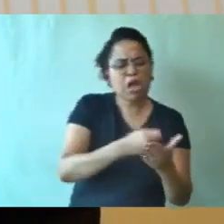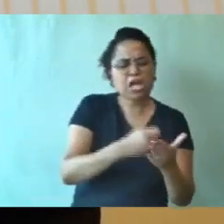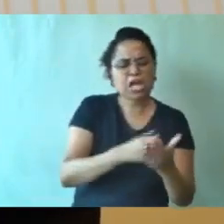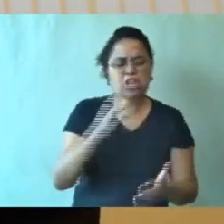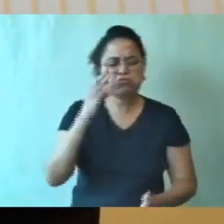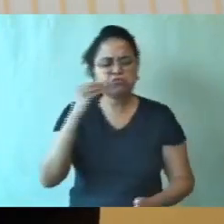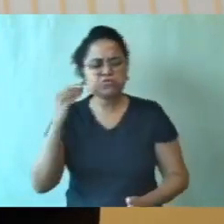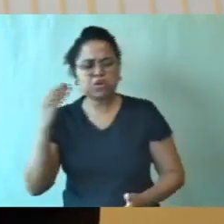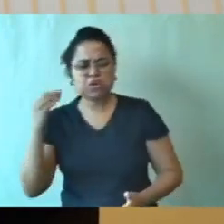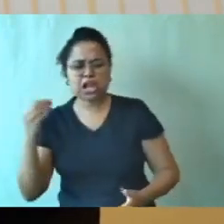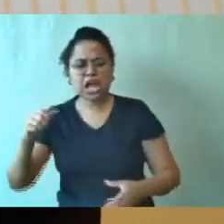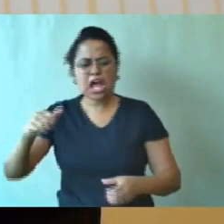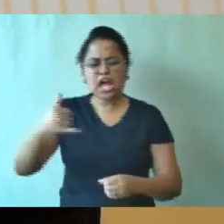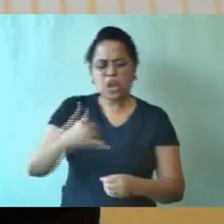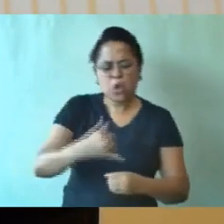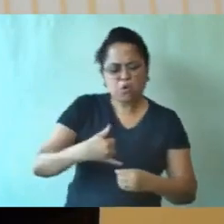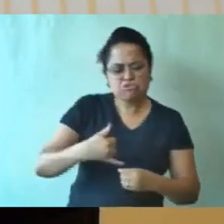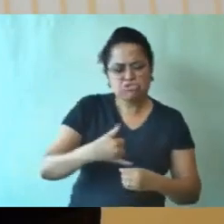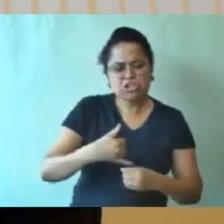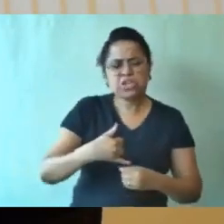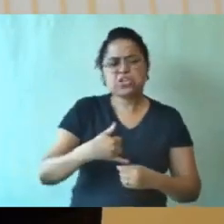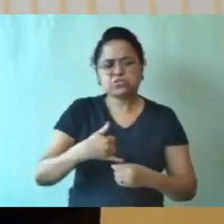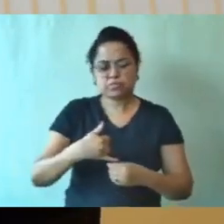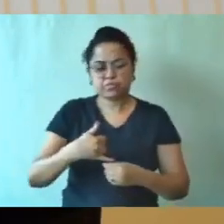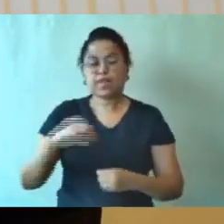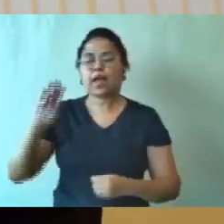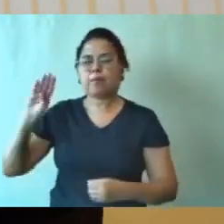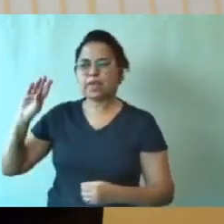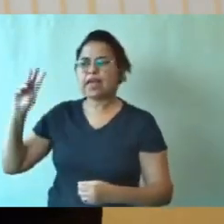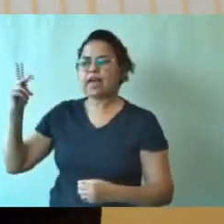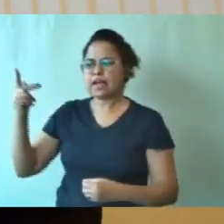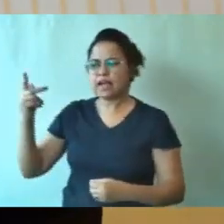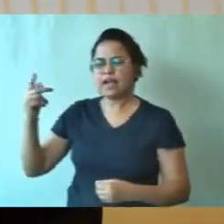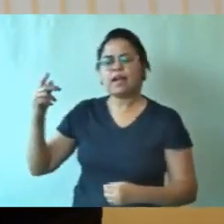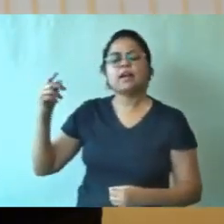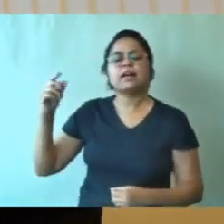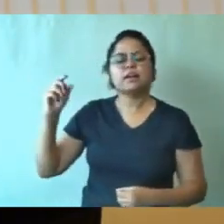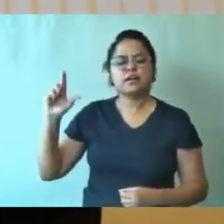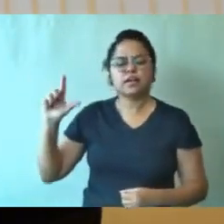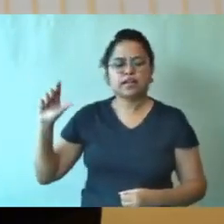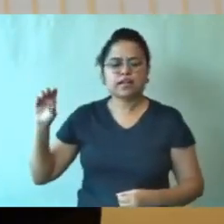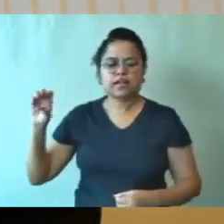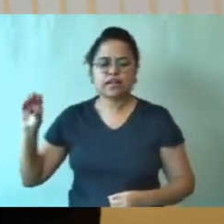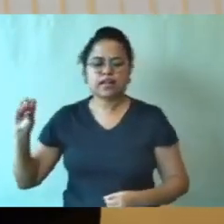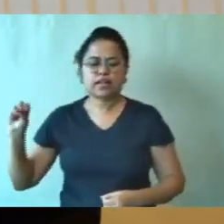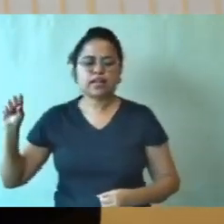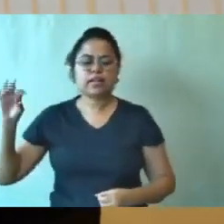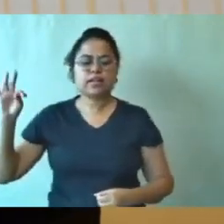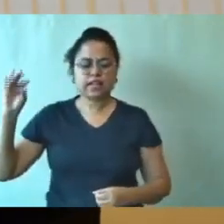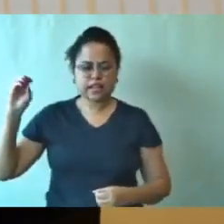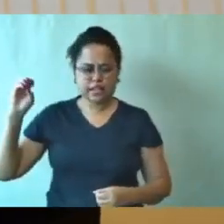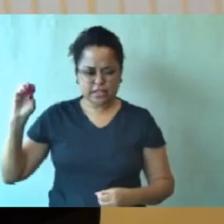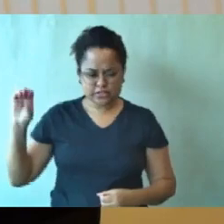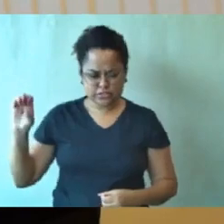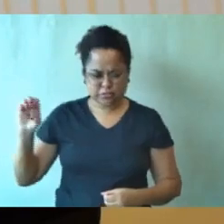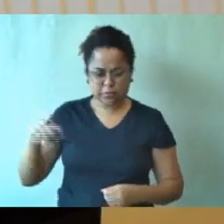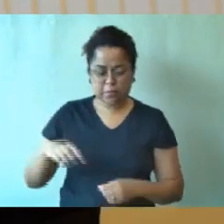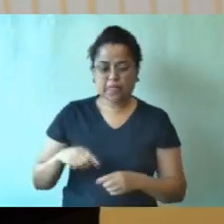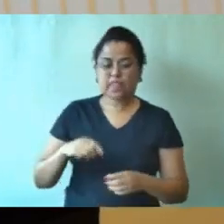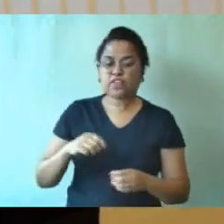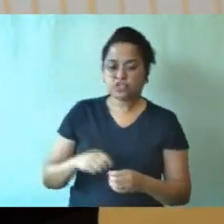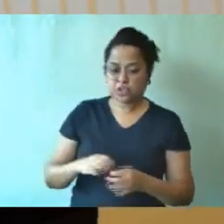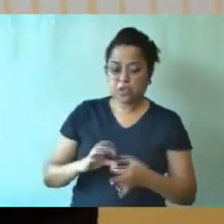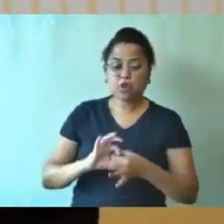estava pagando o diesel, peça e pneu? A BH Leste. Então, na hora que chegou o dinheiro no consórcio, tinha uma autorização da versão